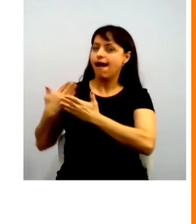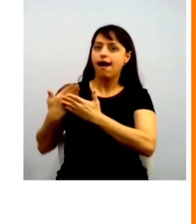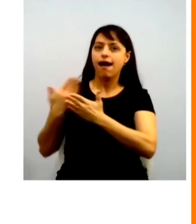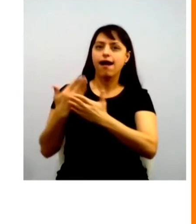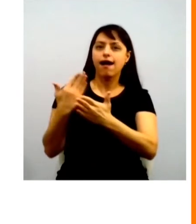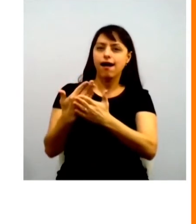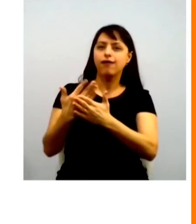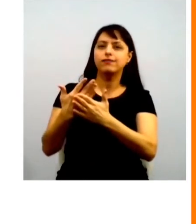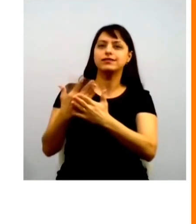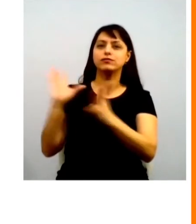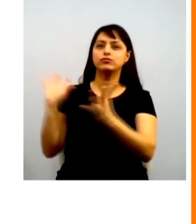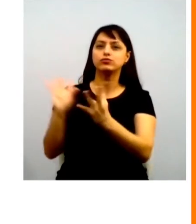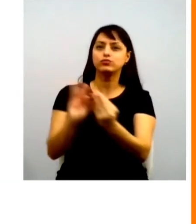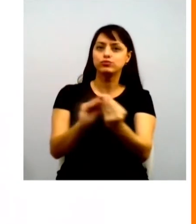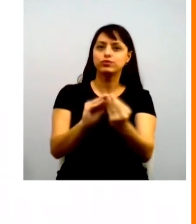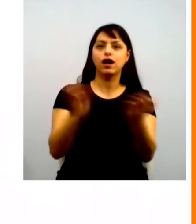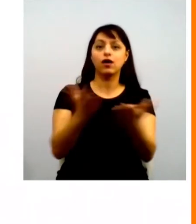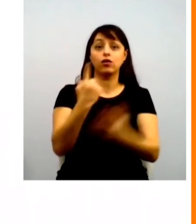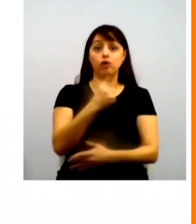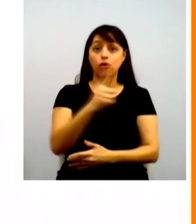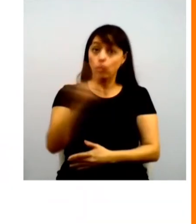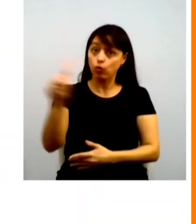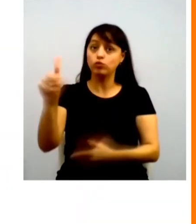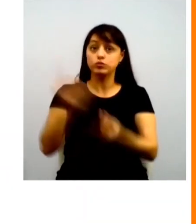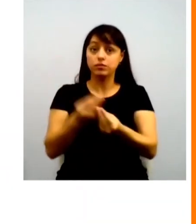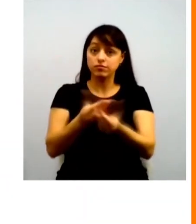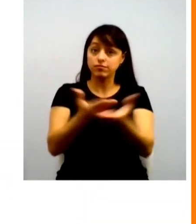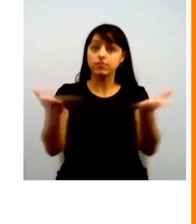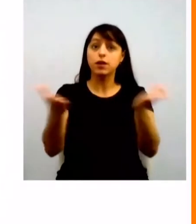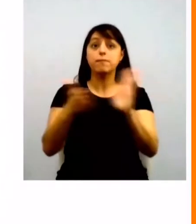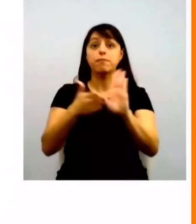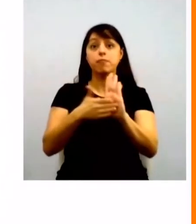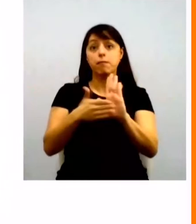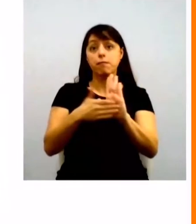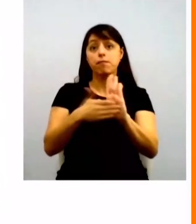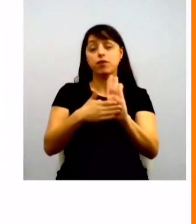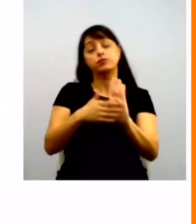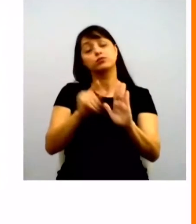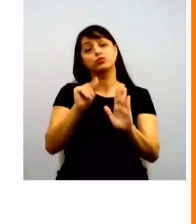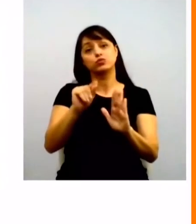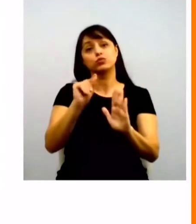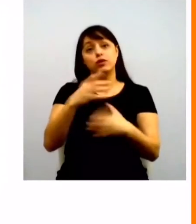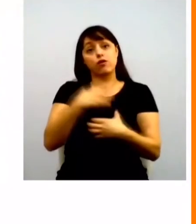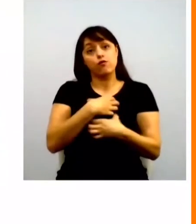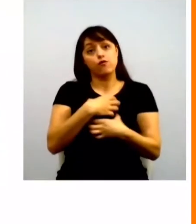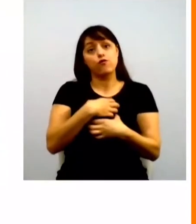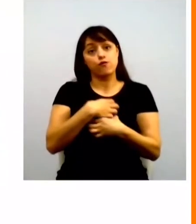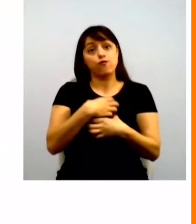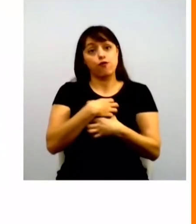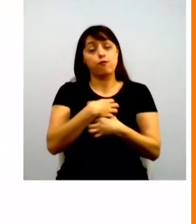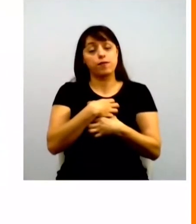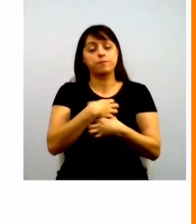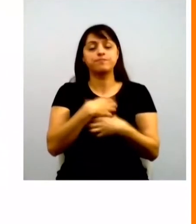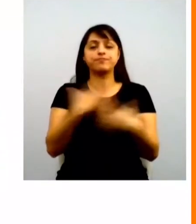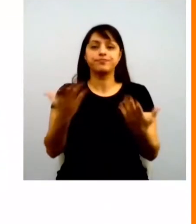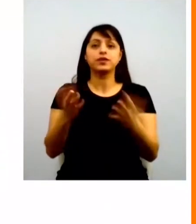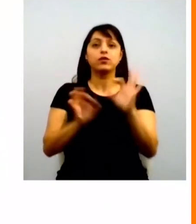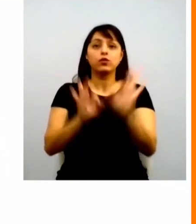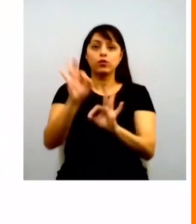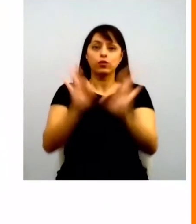todo, proponer-lhes alguma forma de incorporação em seu